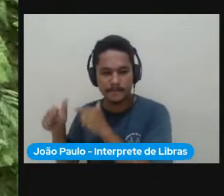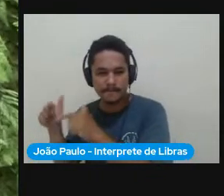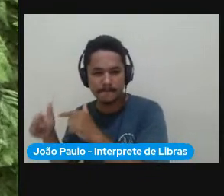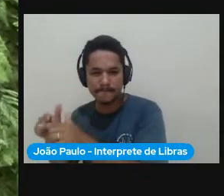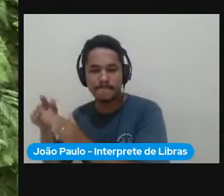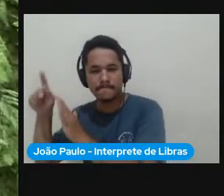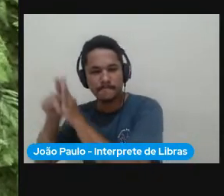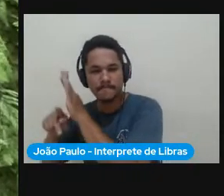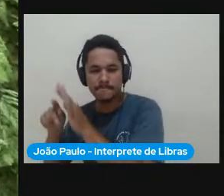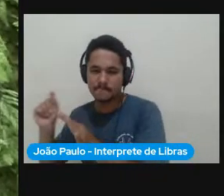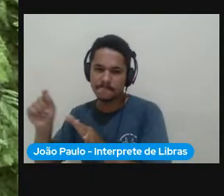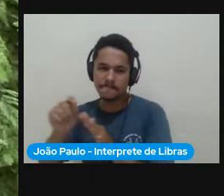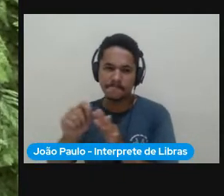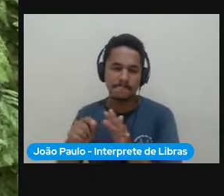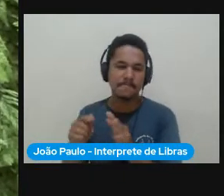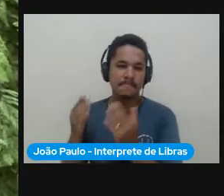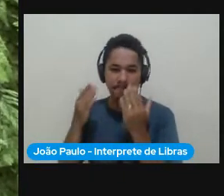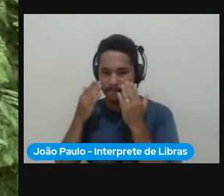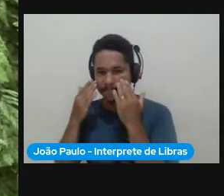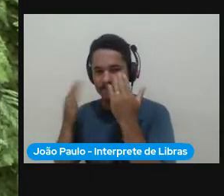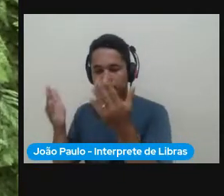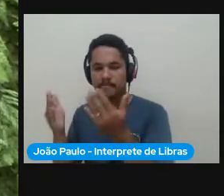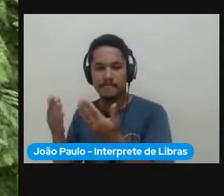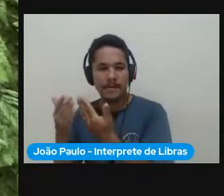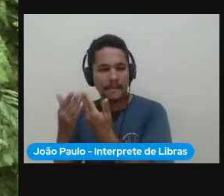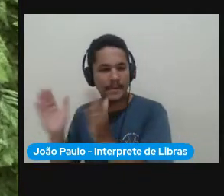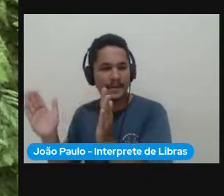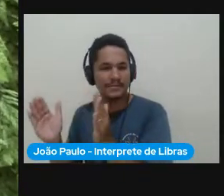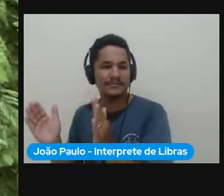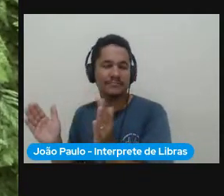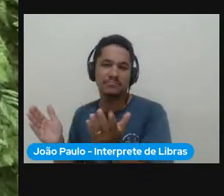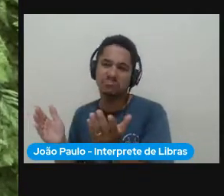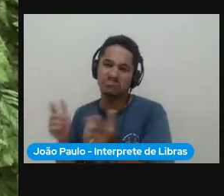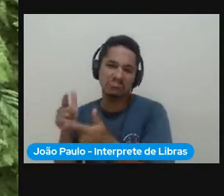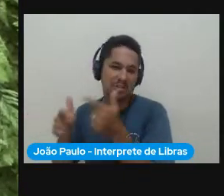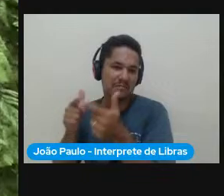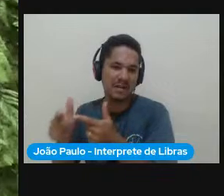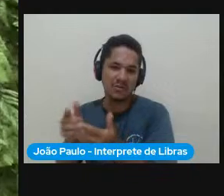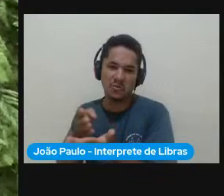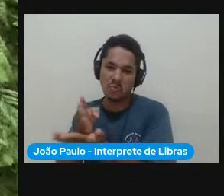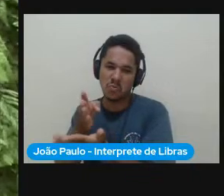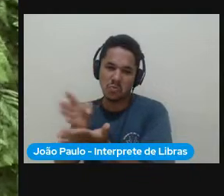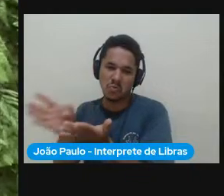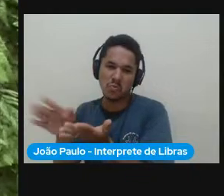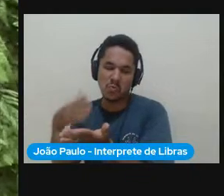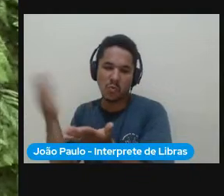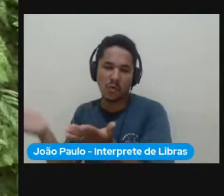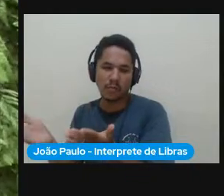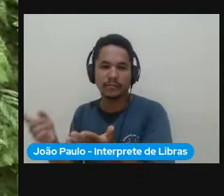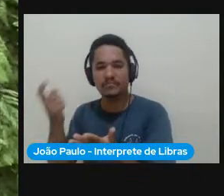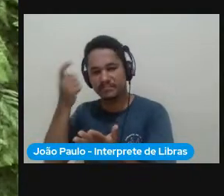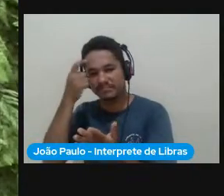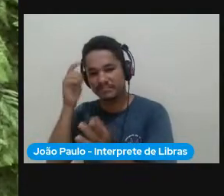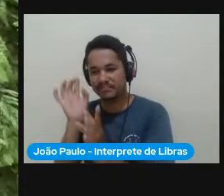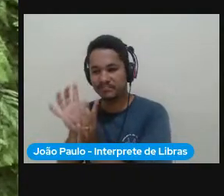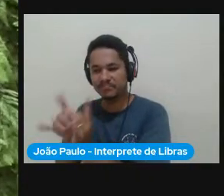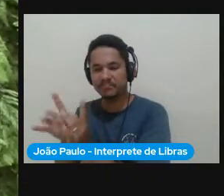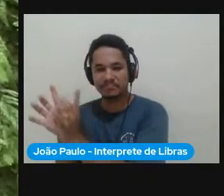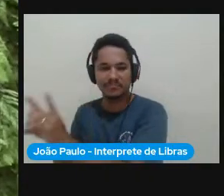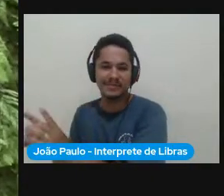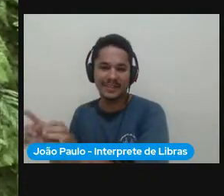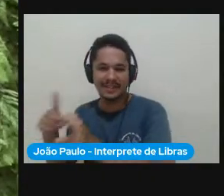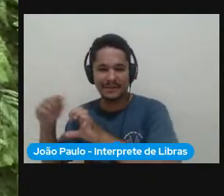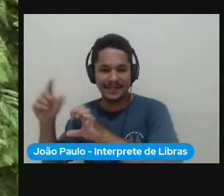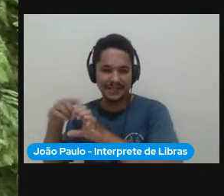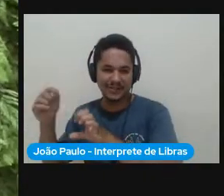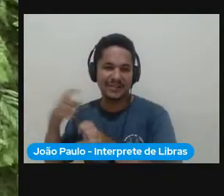porta aberta de qualquer que seja o segmento no estabelecimento. E aí a gente entendeu que já éramos uma rede de empreendedoras e hoje